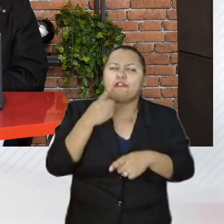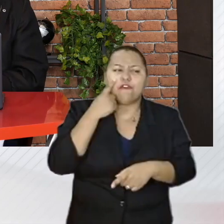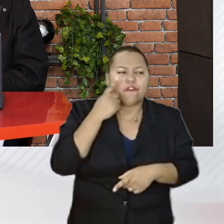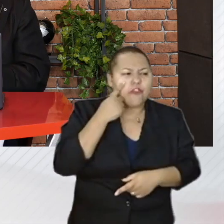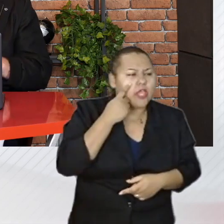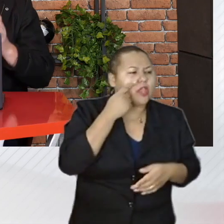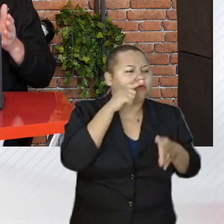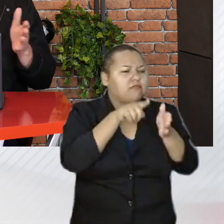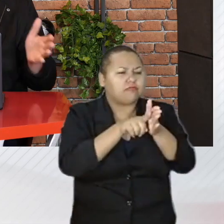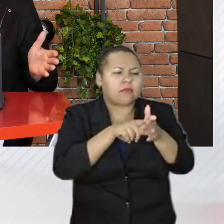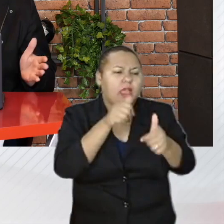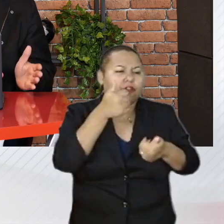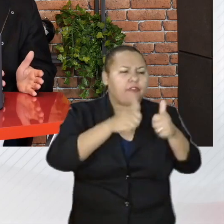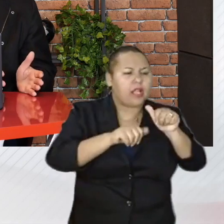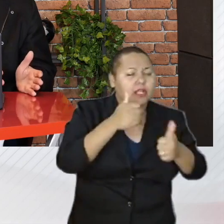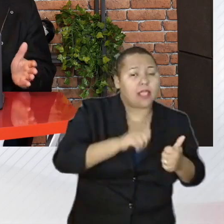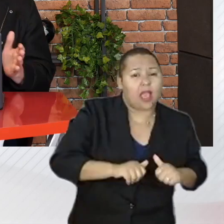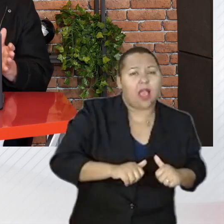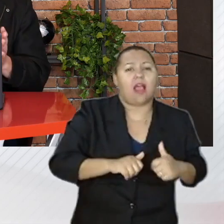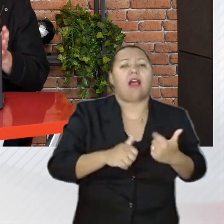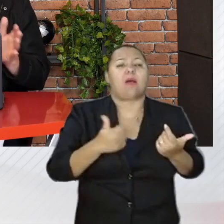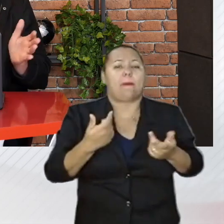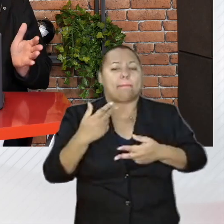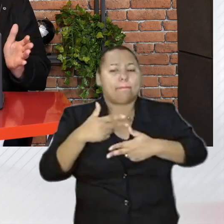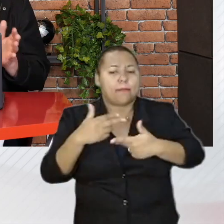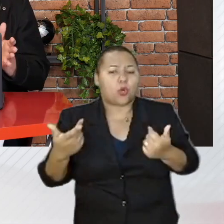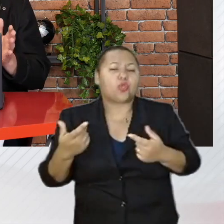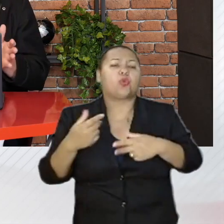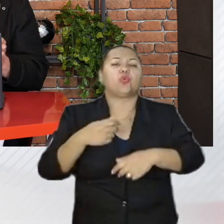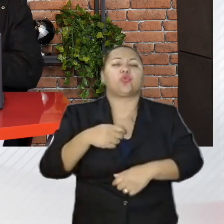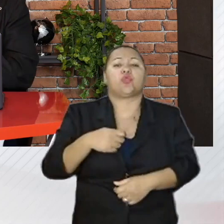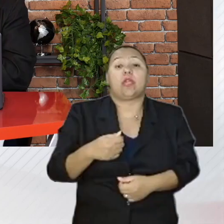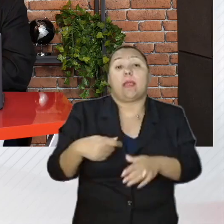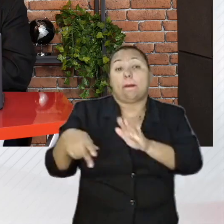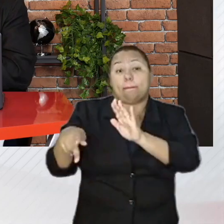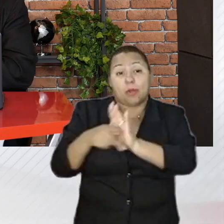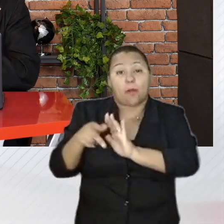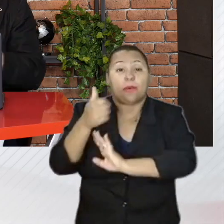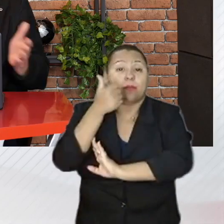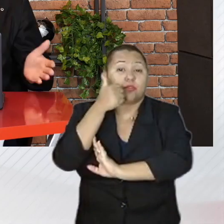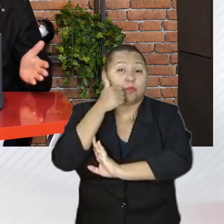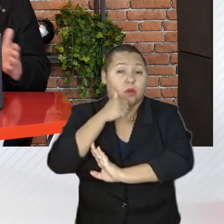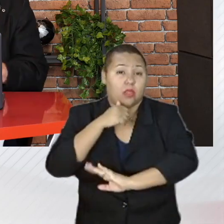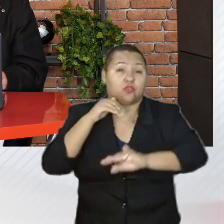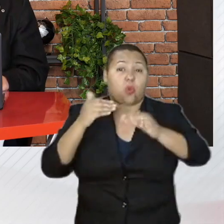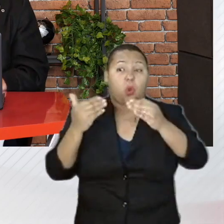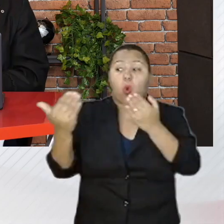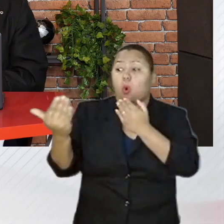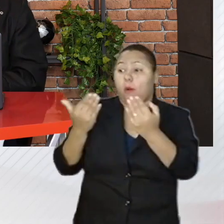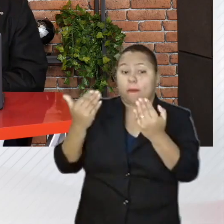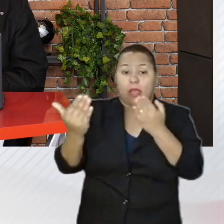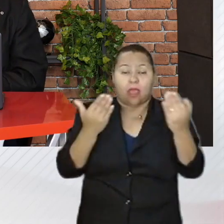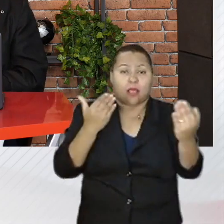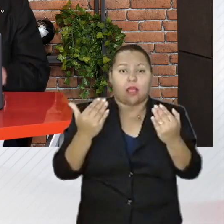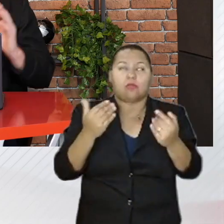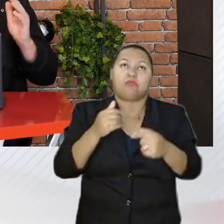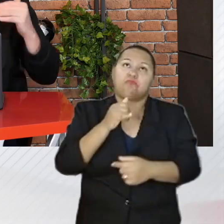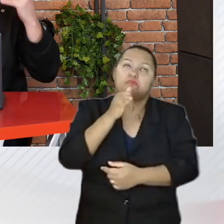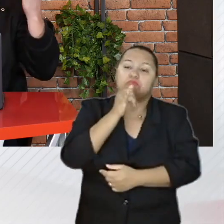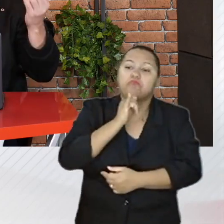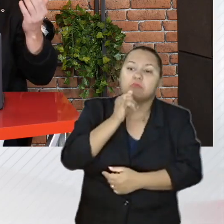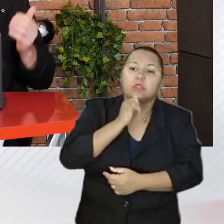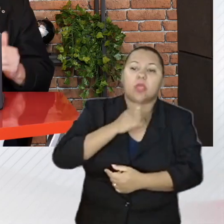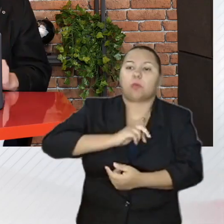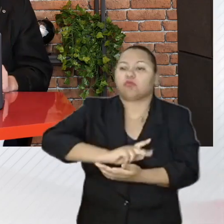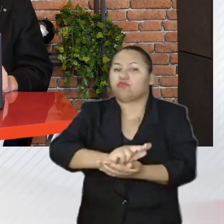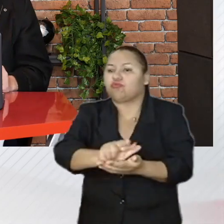produtos próprios de uso das mulheres e comparado com os produtos de uso dos homens, como a camisinha, como outros produtos, que realmente